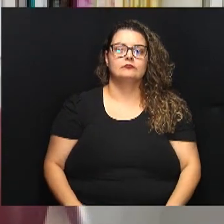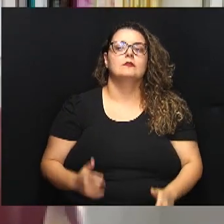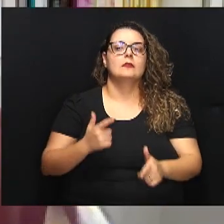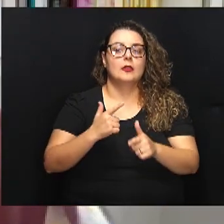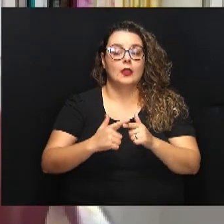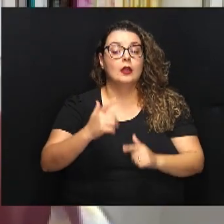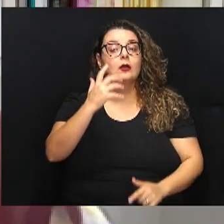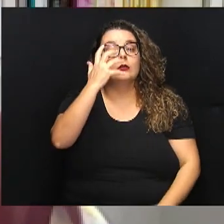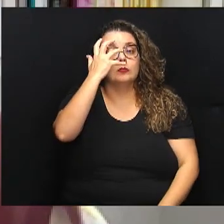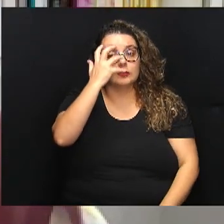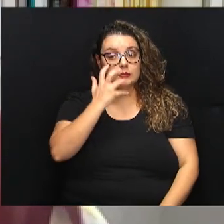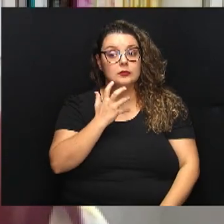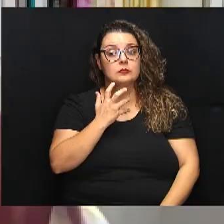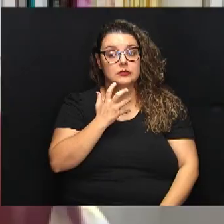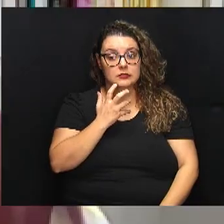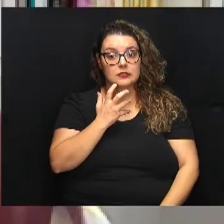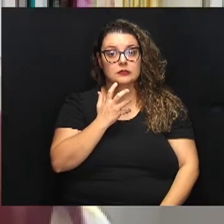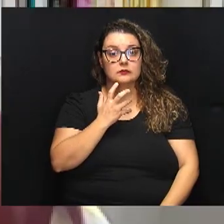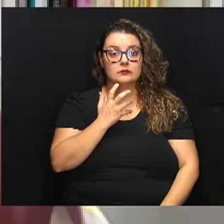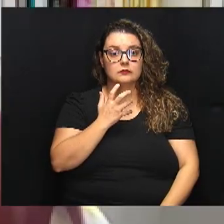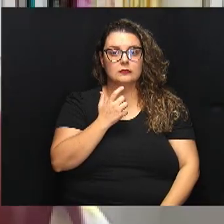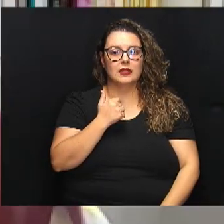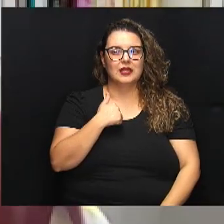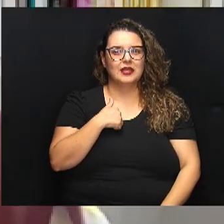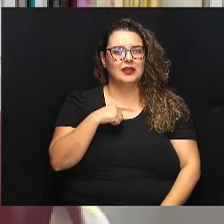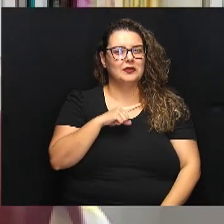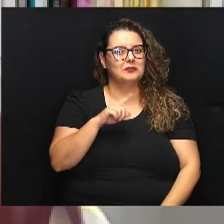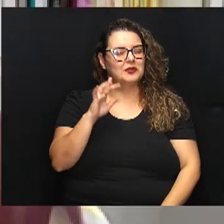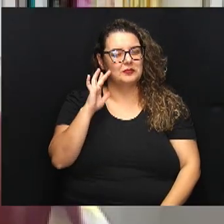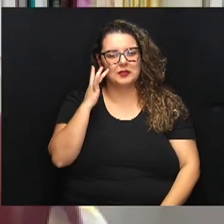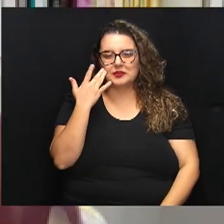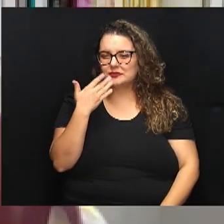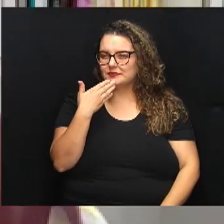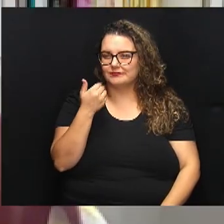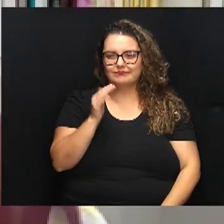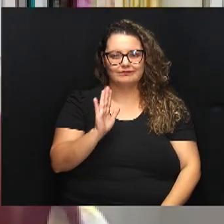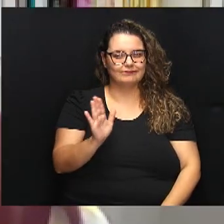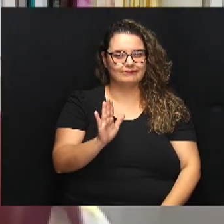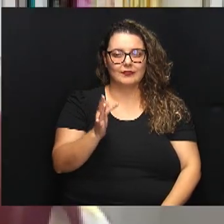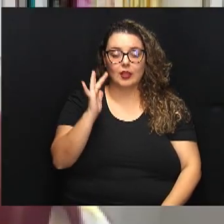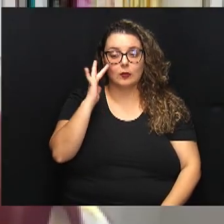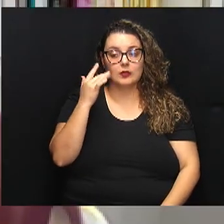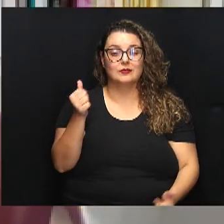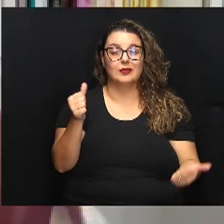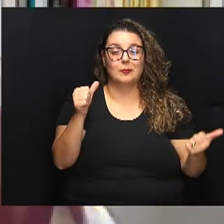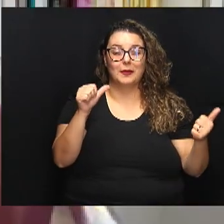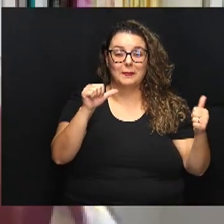sério. Eu não acho que vai melhorar, eu acho que vai só piorar.